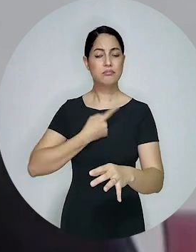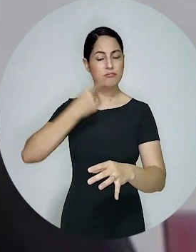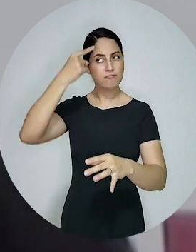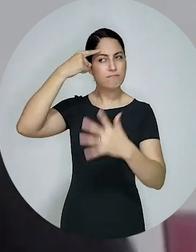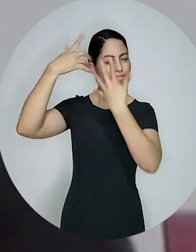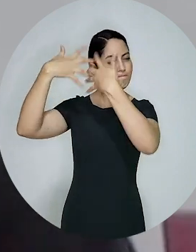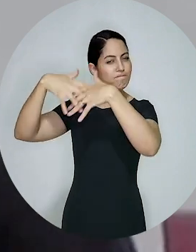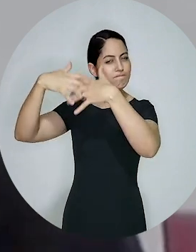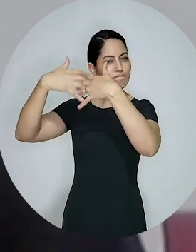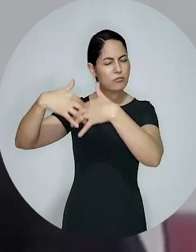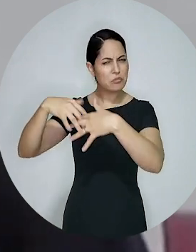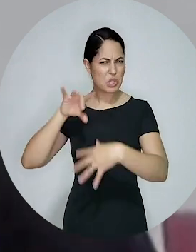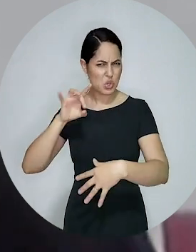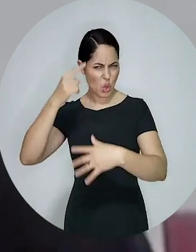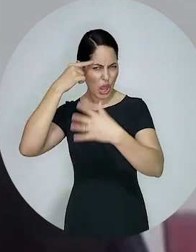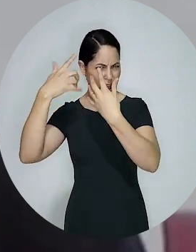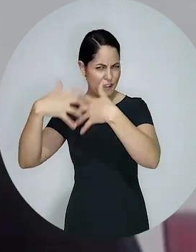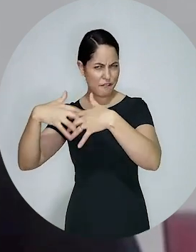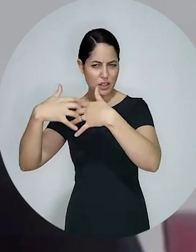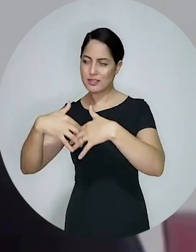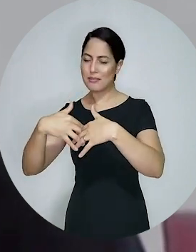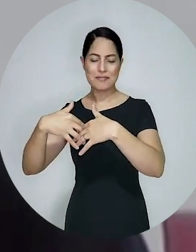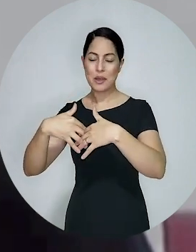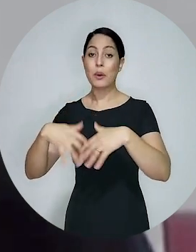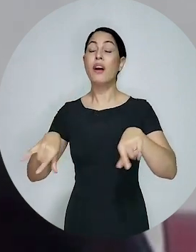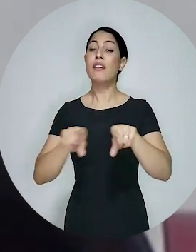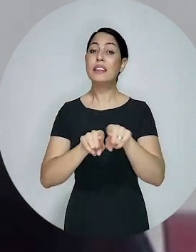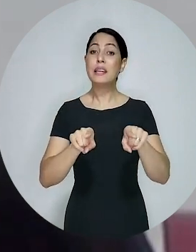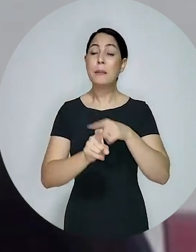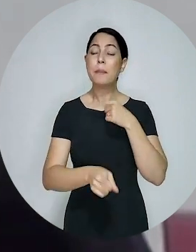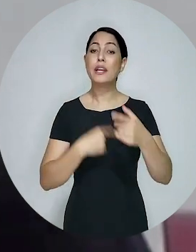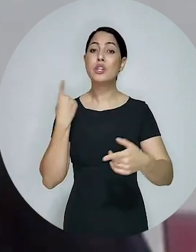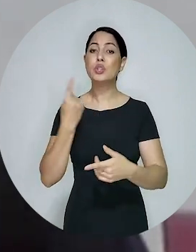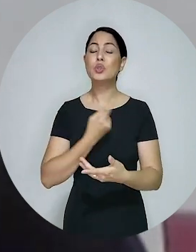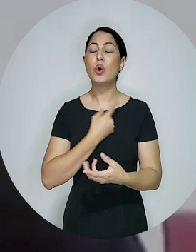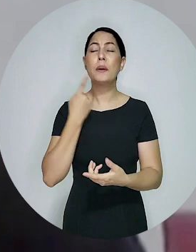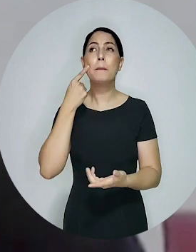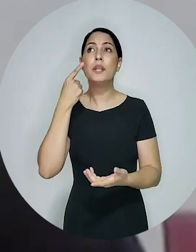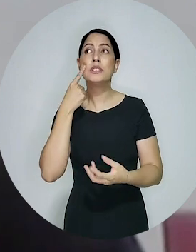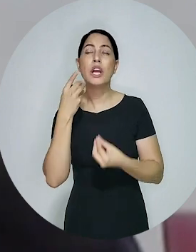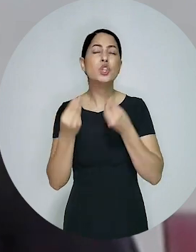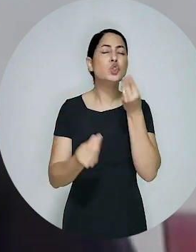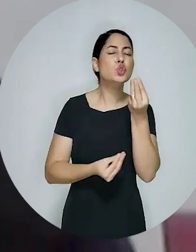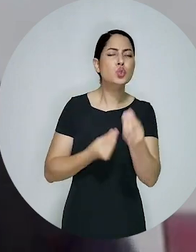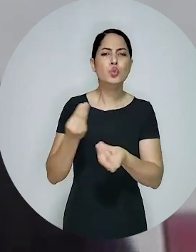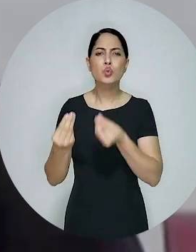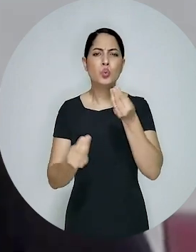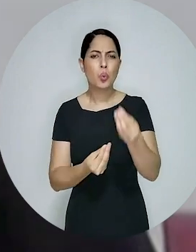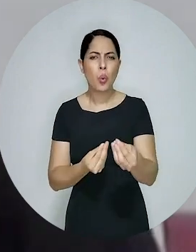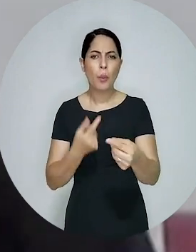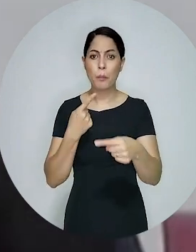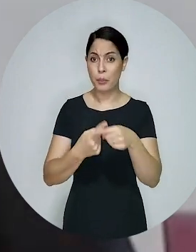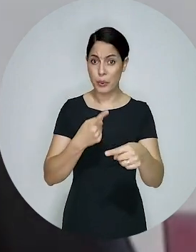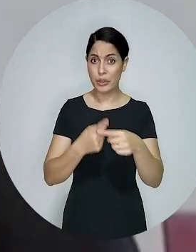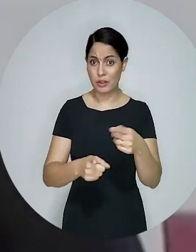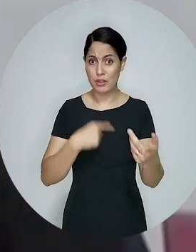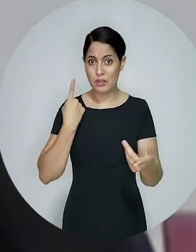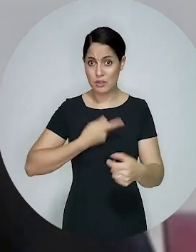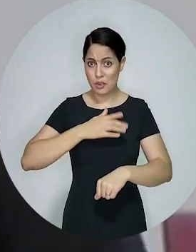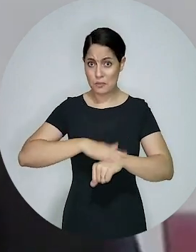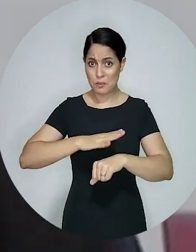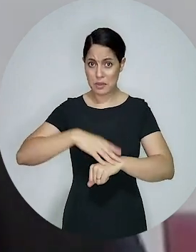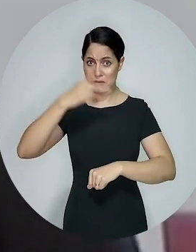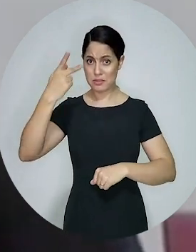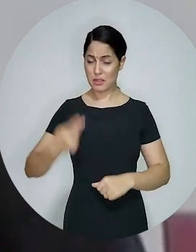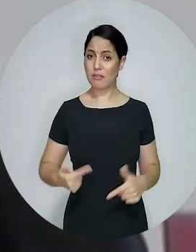apontado como reflexão, mas não somente como reflexão, como forma de nos dizer da